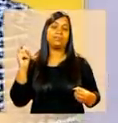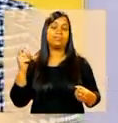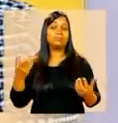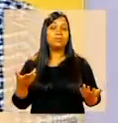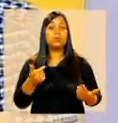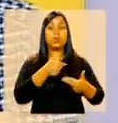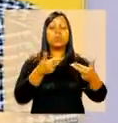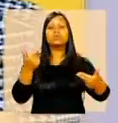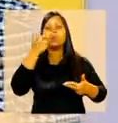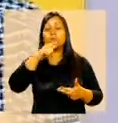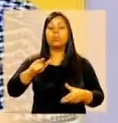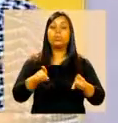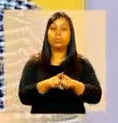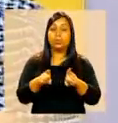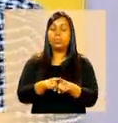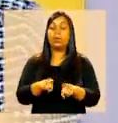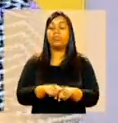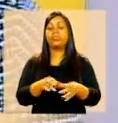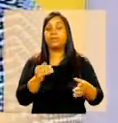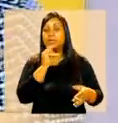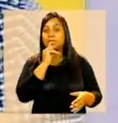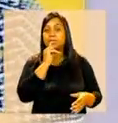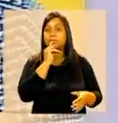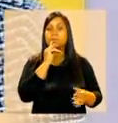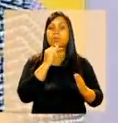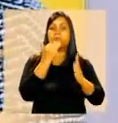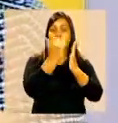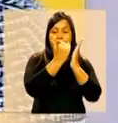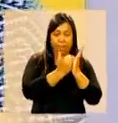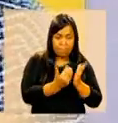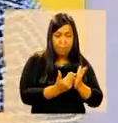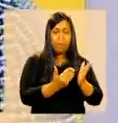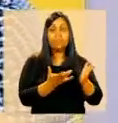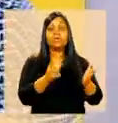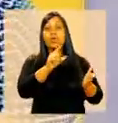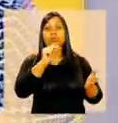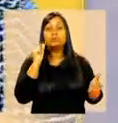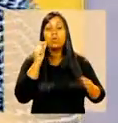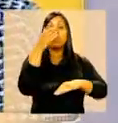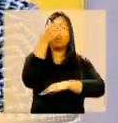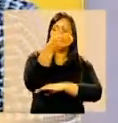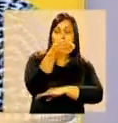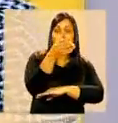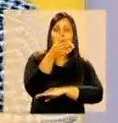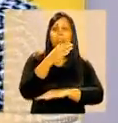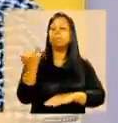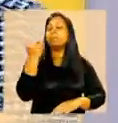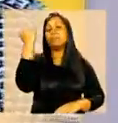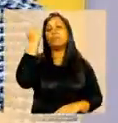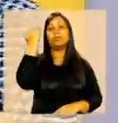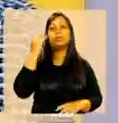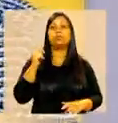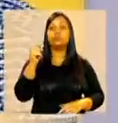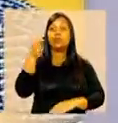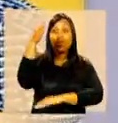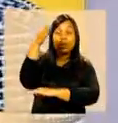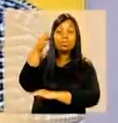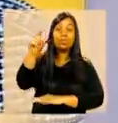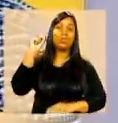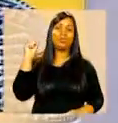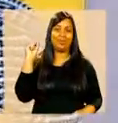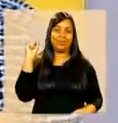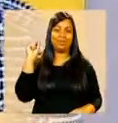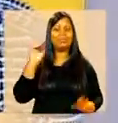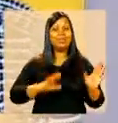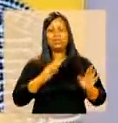Isso. Uma outra coisa também é interessante. Às vezes, quando você fecha um pacote, você não tem a opção de escolher o hotel. E para mim é muito importante poder escolher o